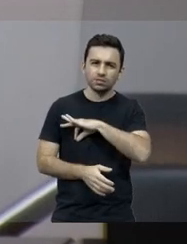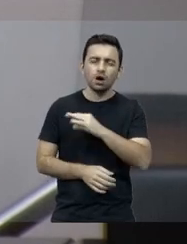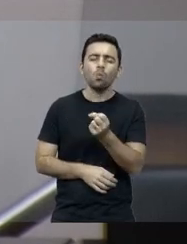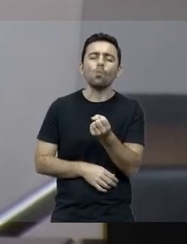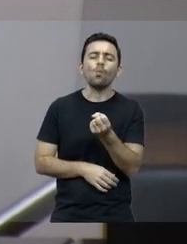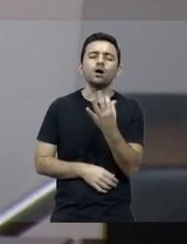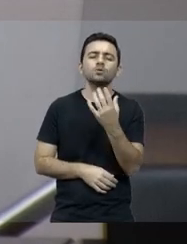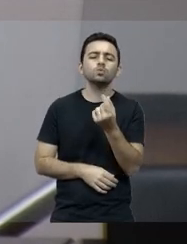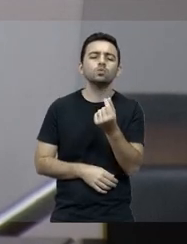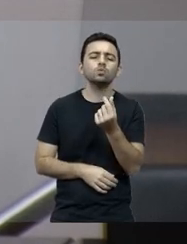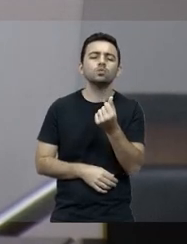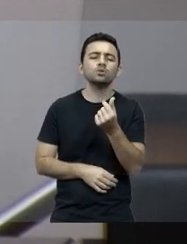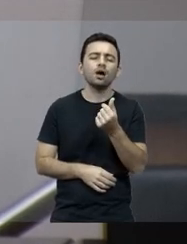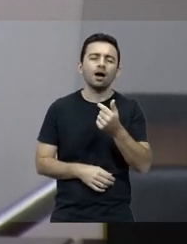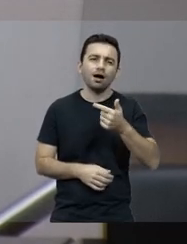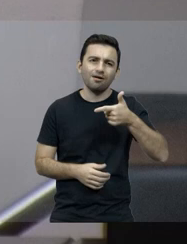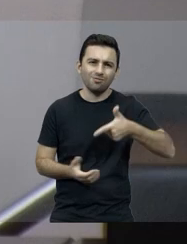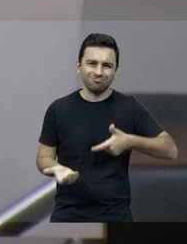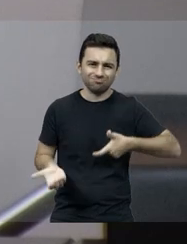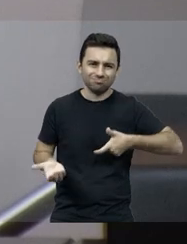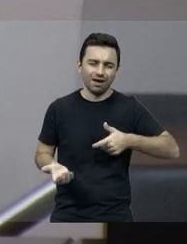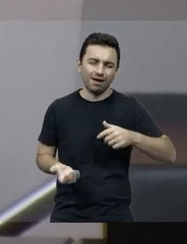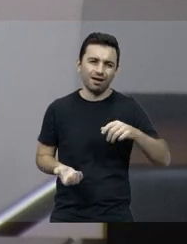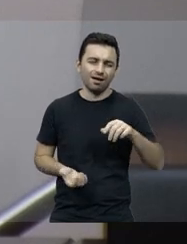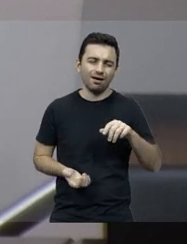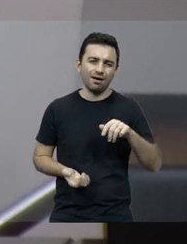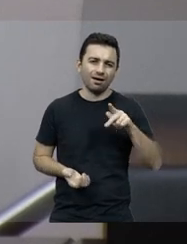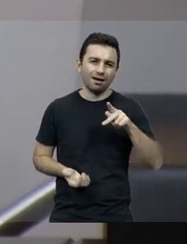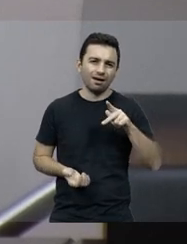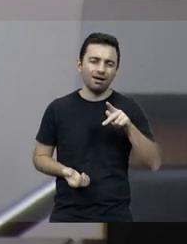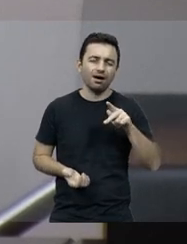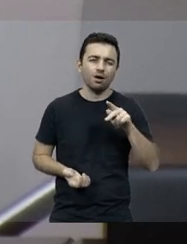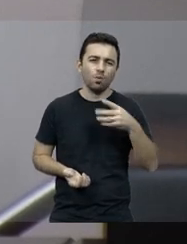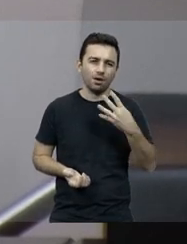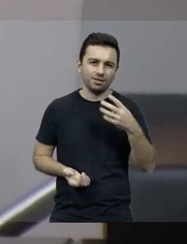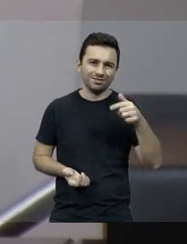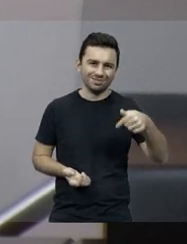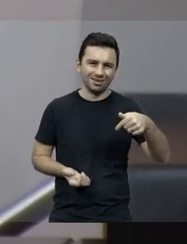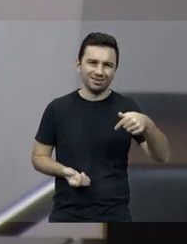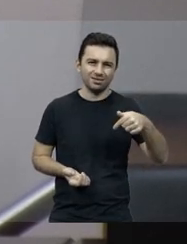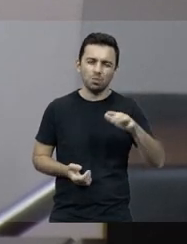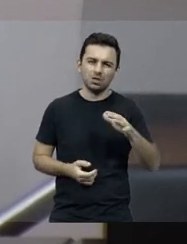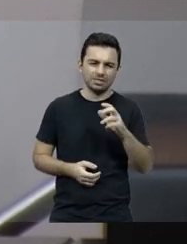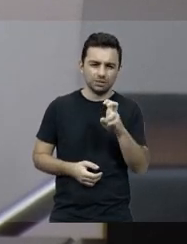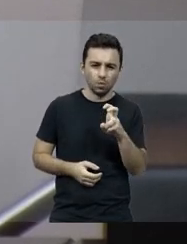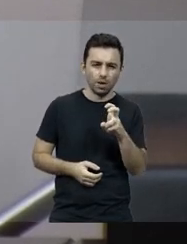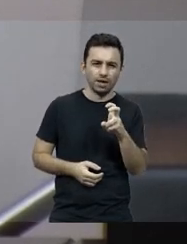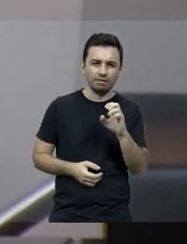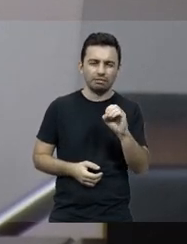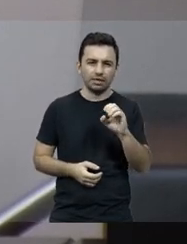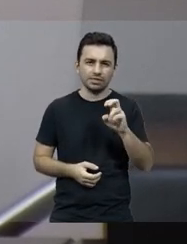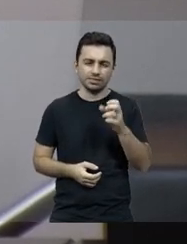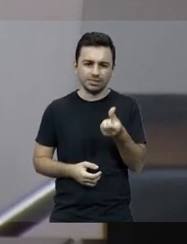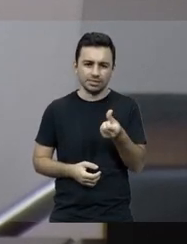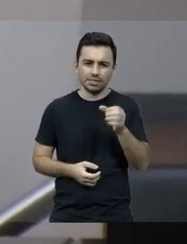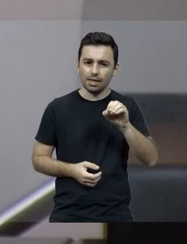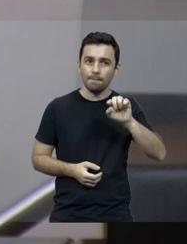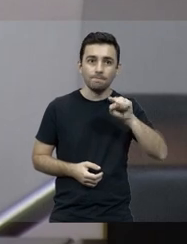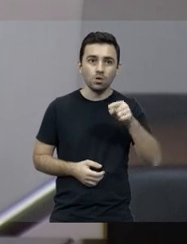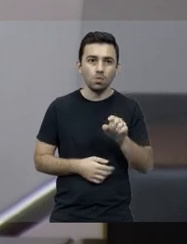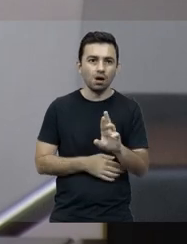né, um fuzil AK-47? Talvez 50, 60 mil aí no mercado negro, estava na mão desse